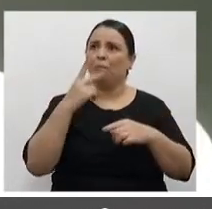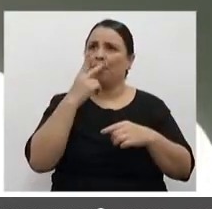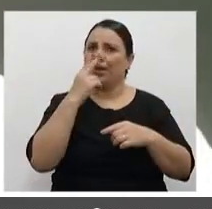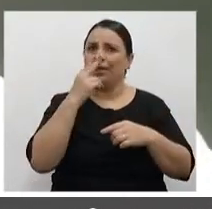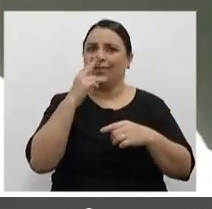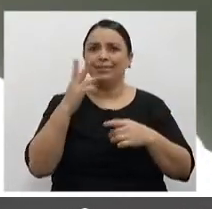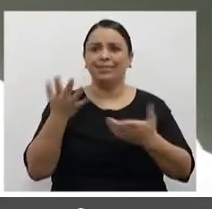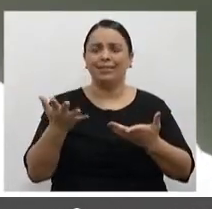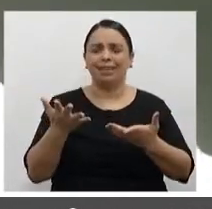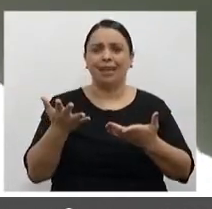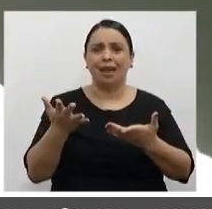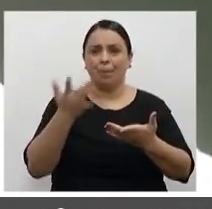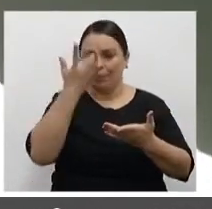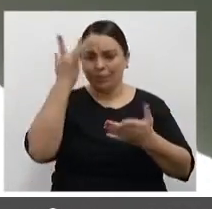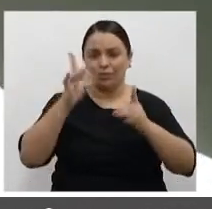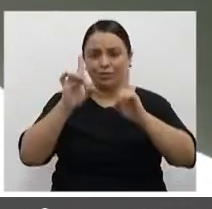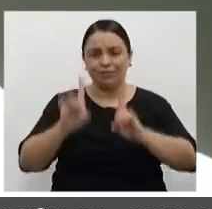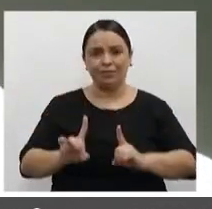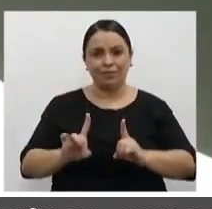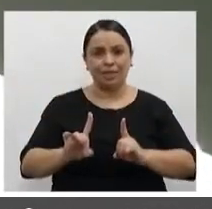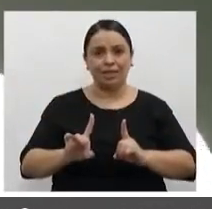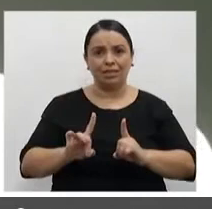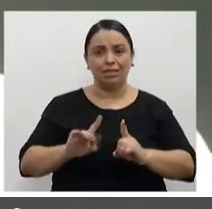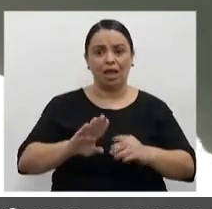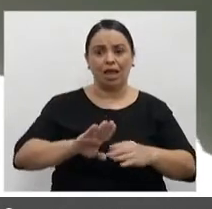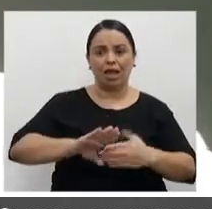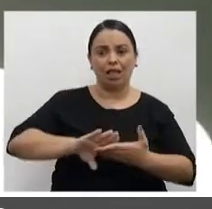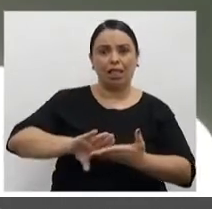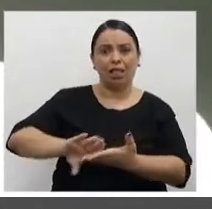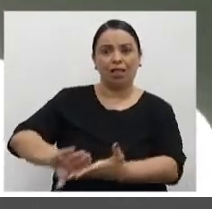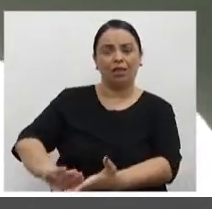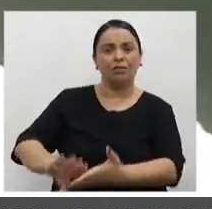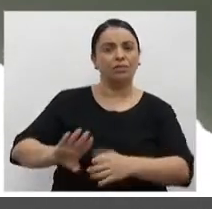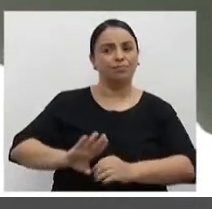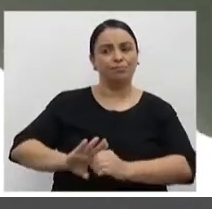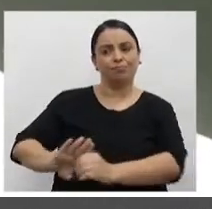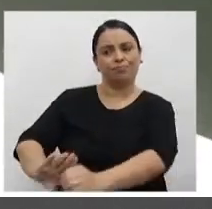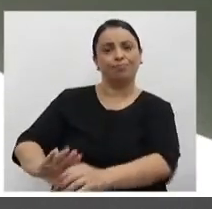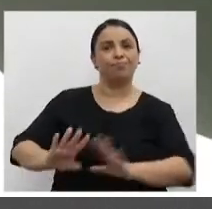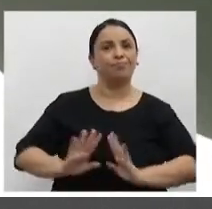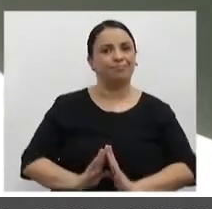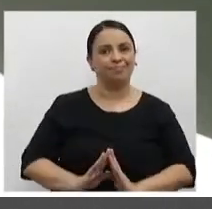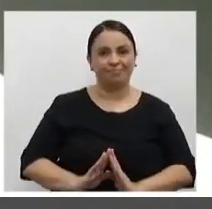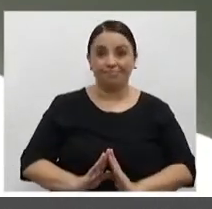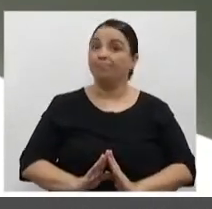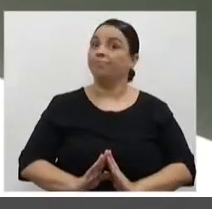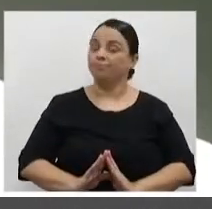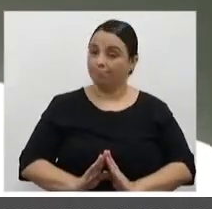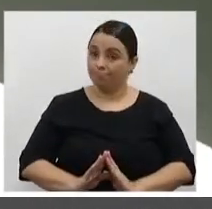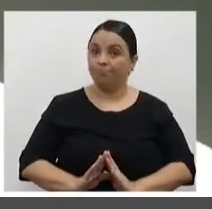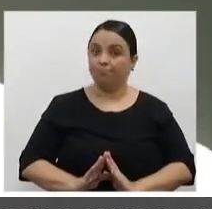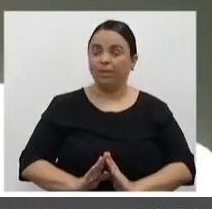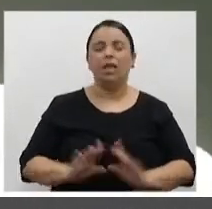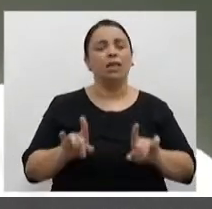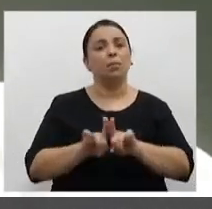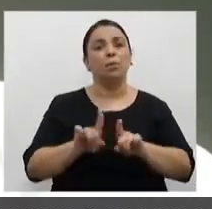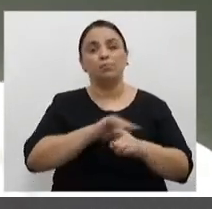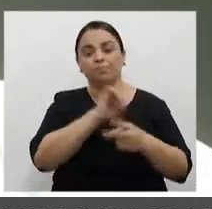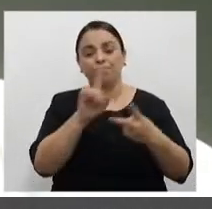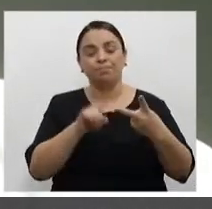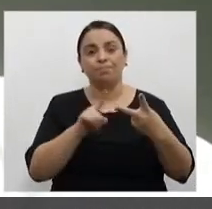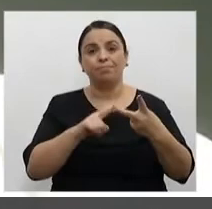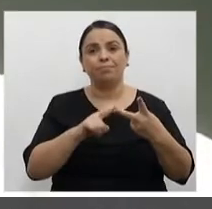pessoas com deficiência do benefício do BPC, né? E depois também com relação às idades.